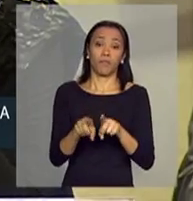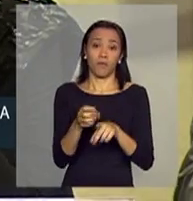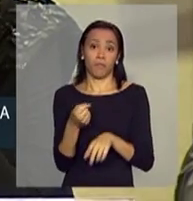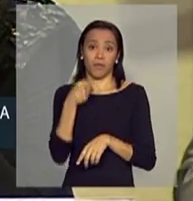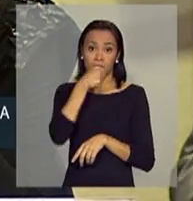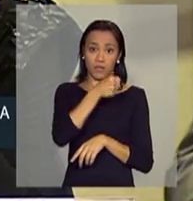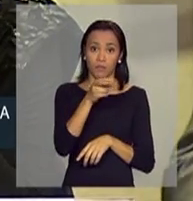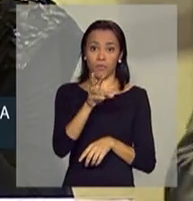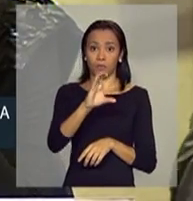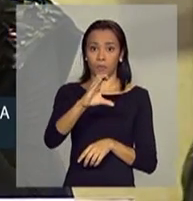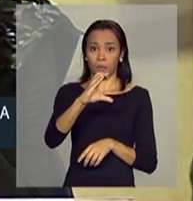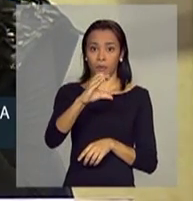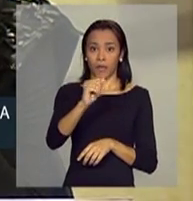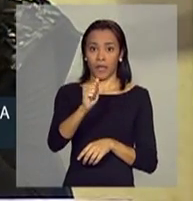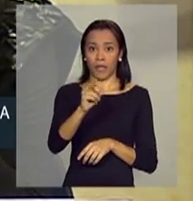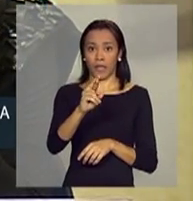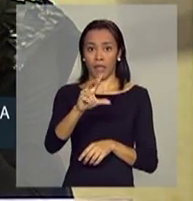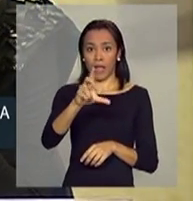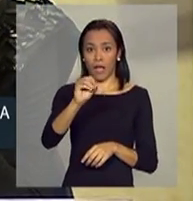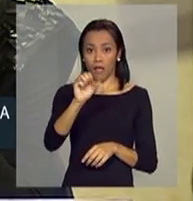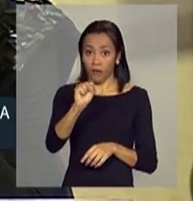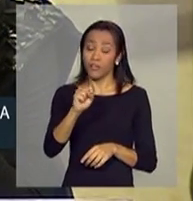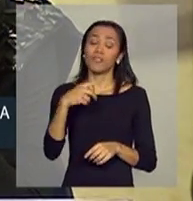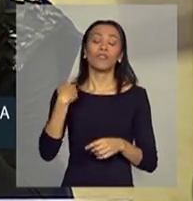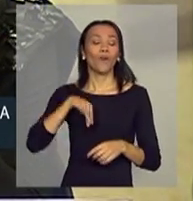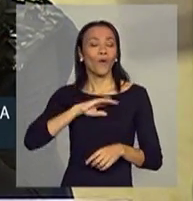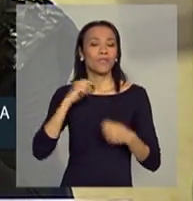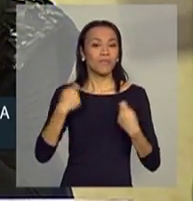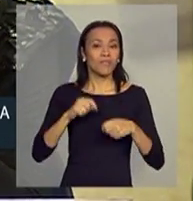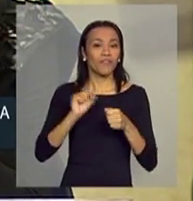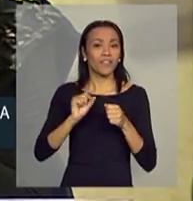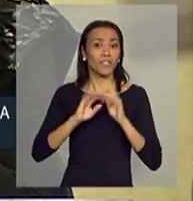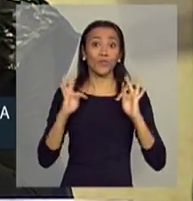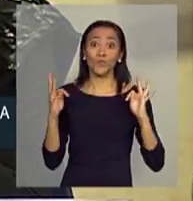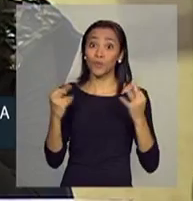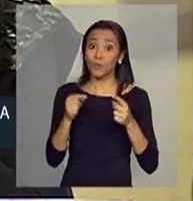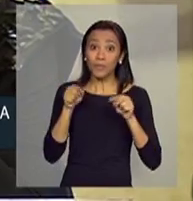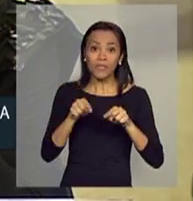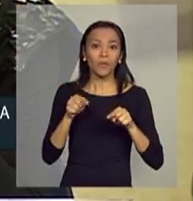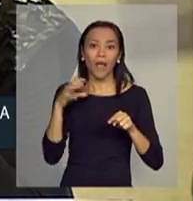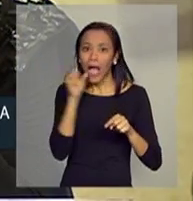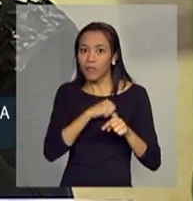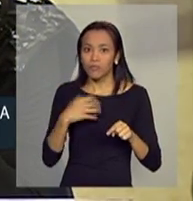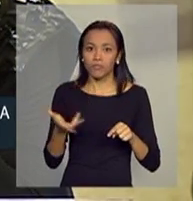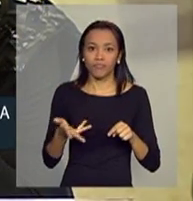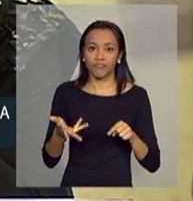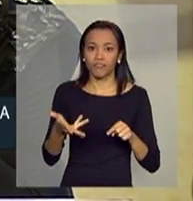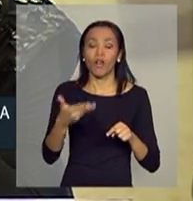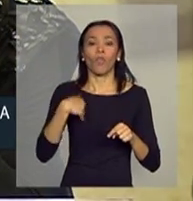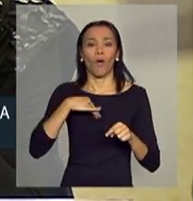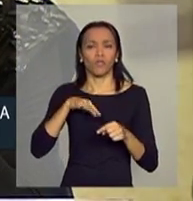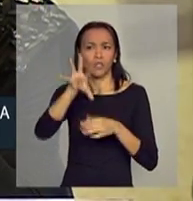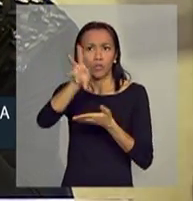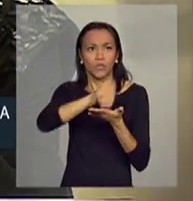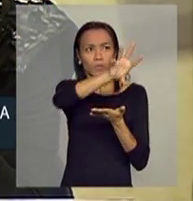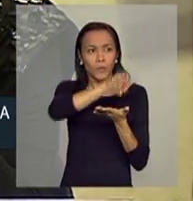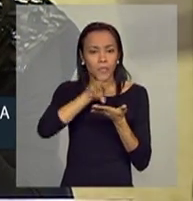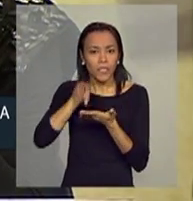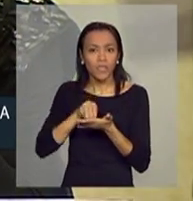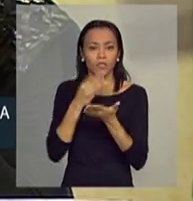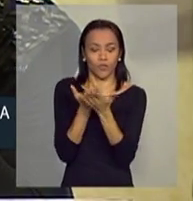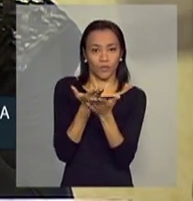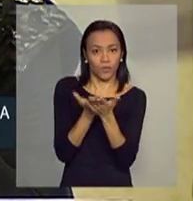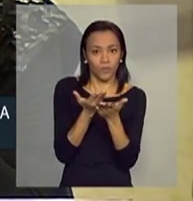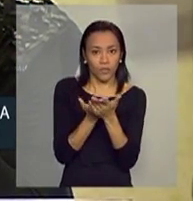que nós chegamos a um momento em que temos que fazer tudo isso com muita rapidez. Nós estivemos colhendo, estudando e tudo